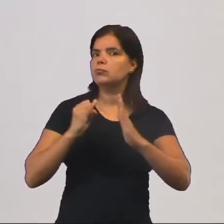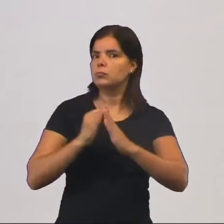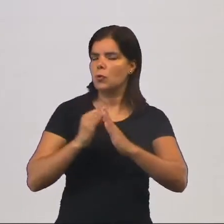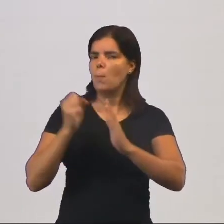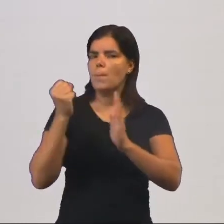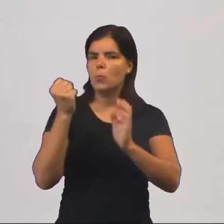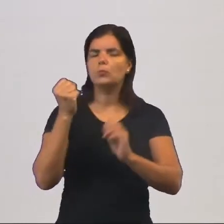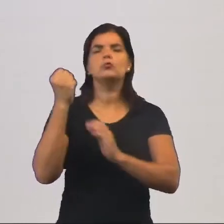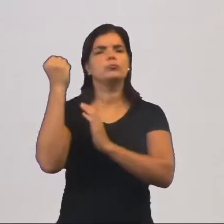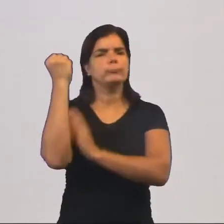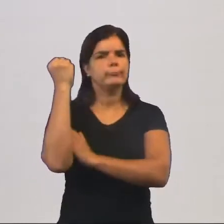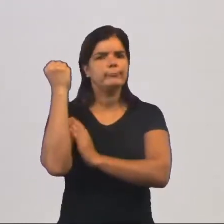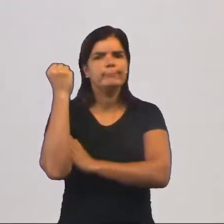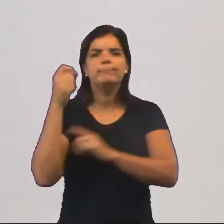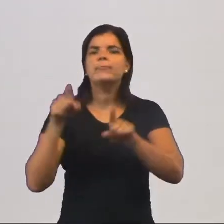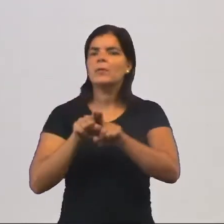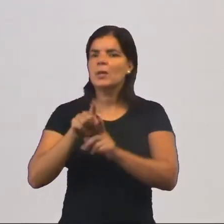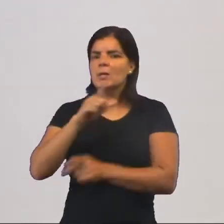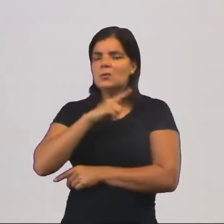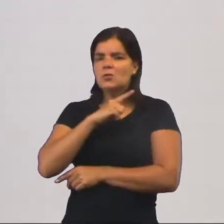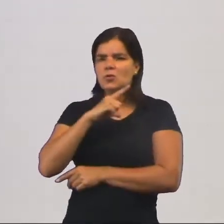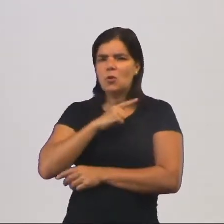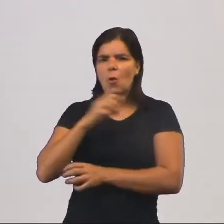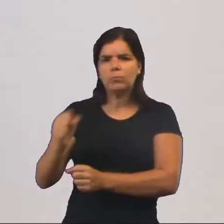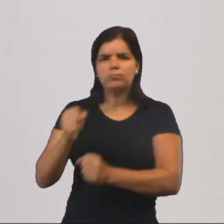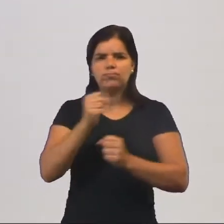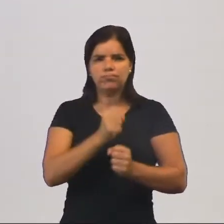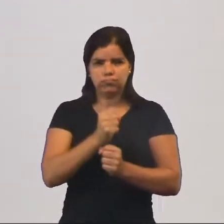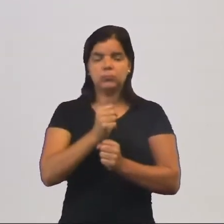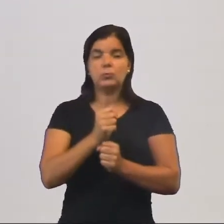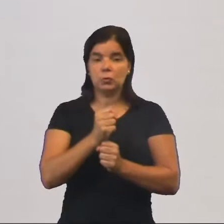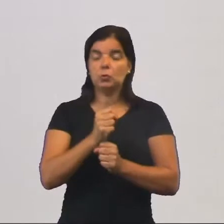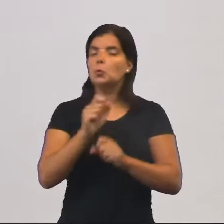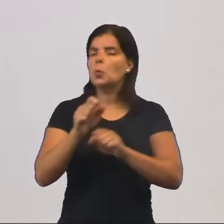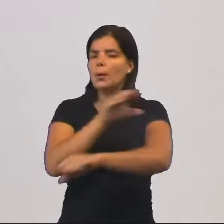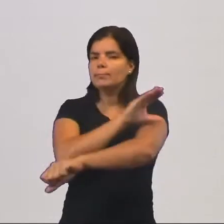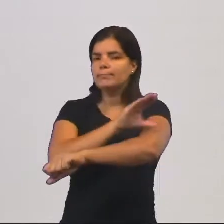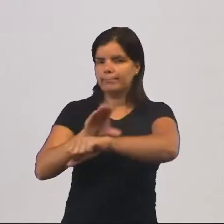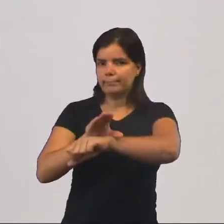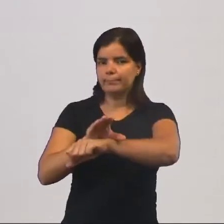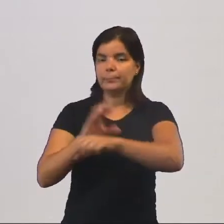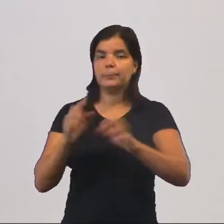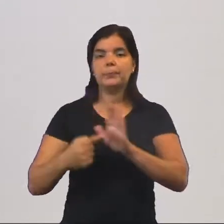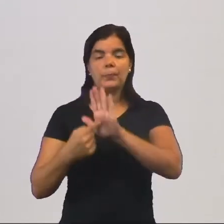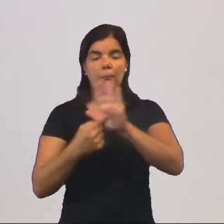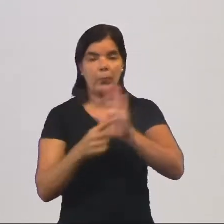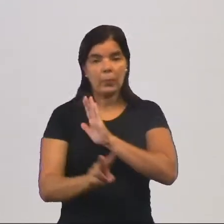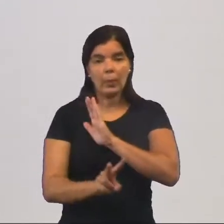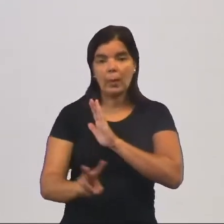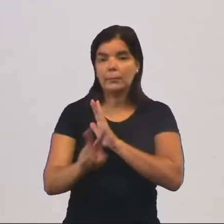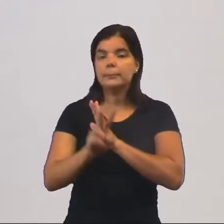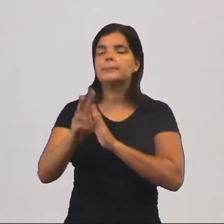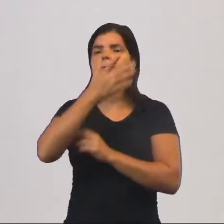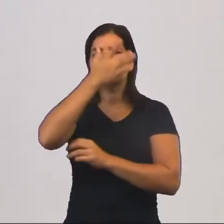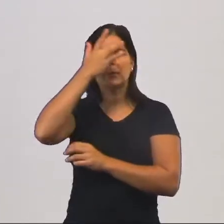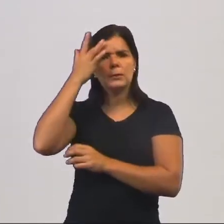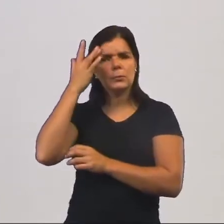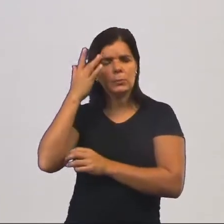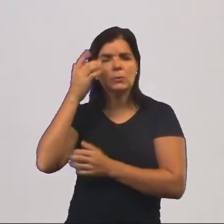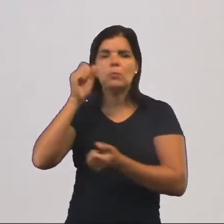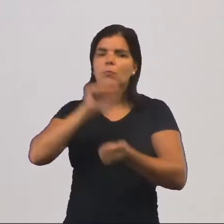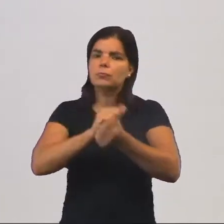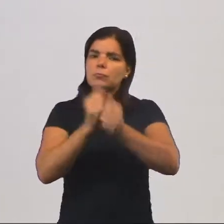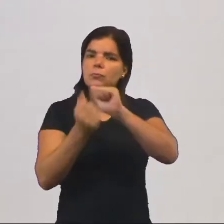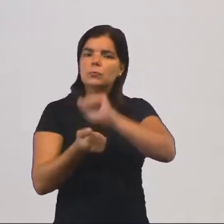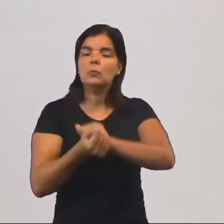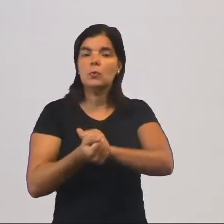muito forte, ela também tinha um poder de uma unidade cultural, porque ela transmitia os seus valores e as pessoas foram